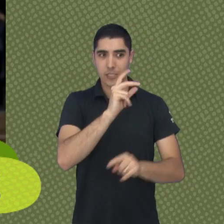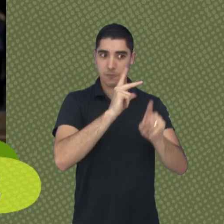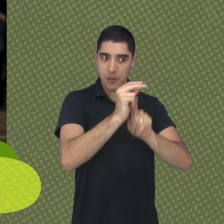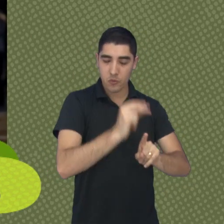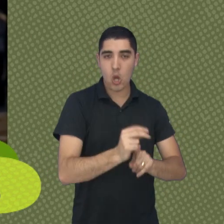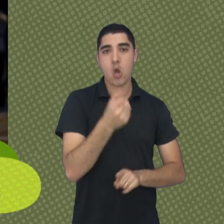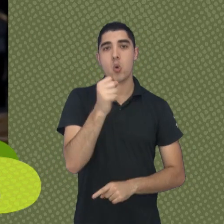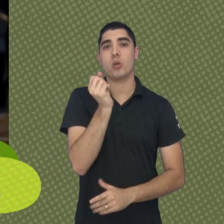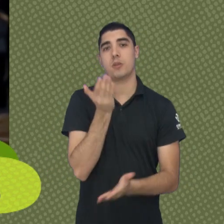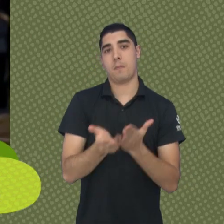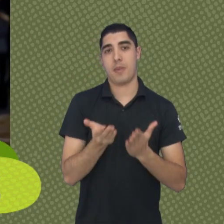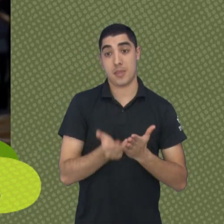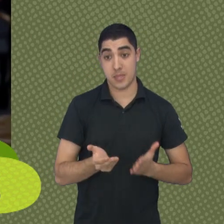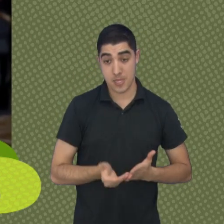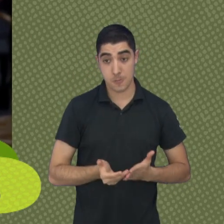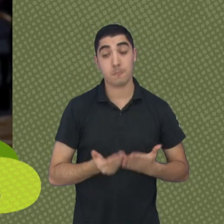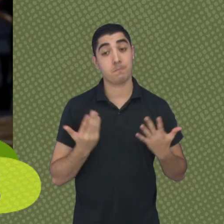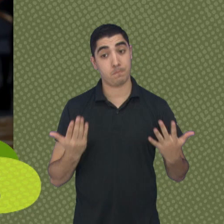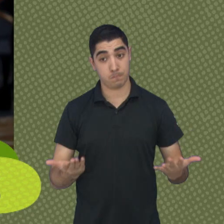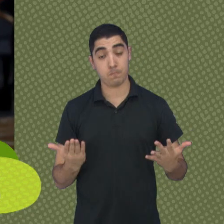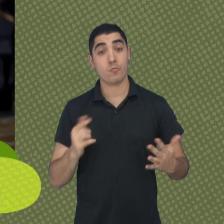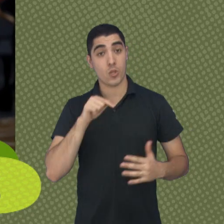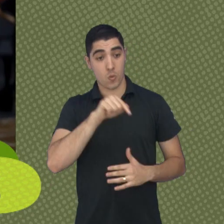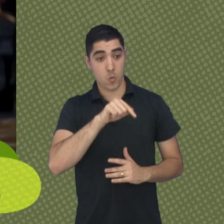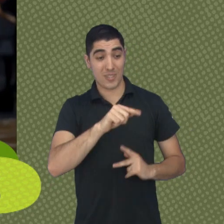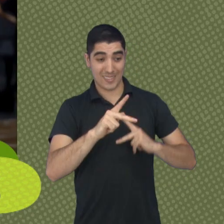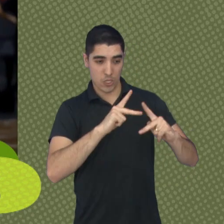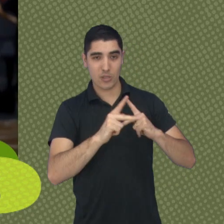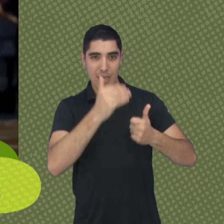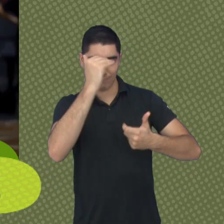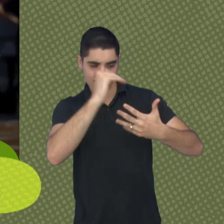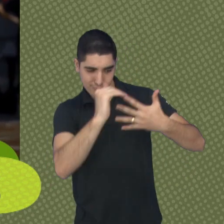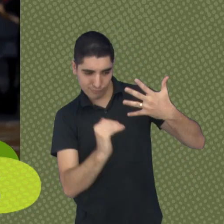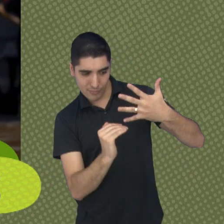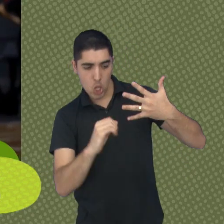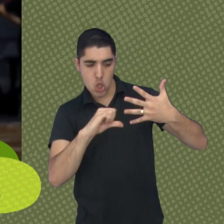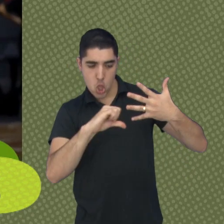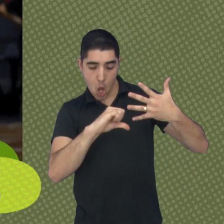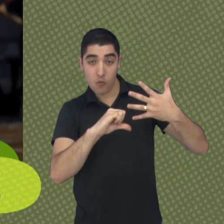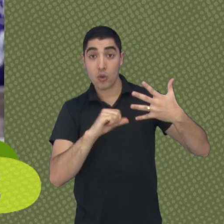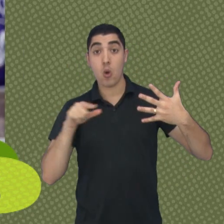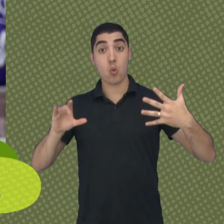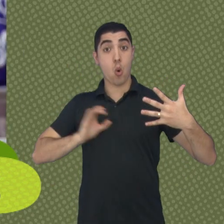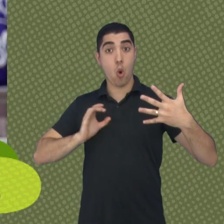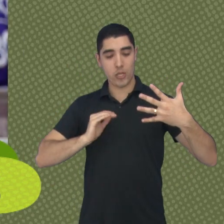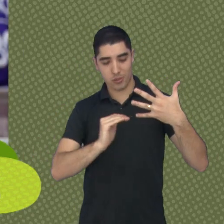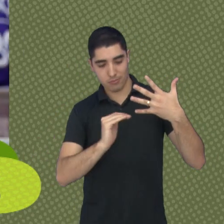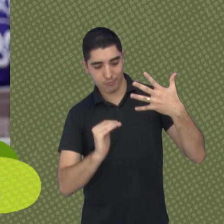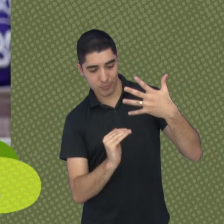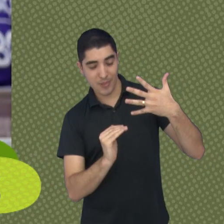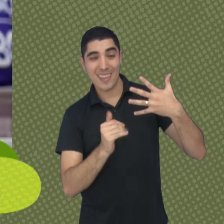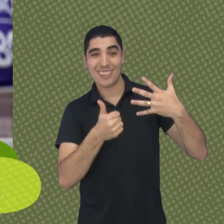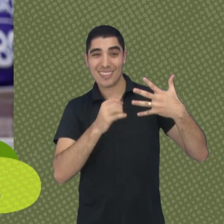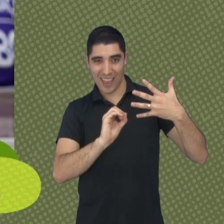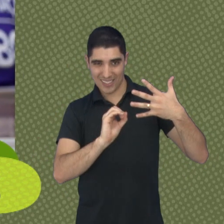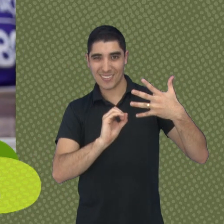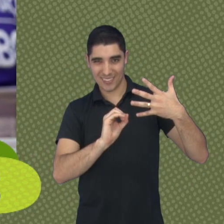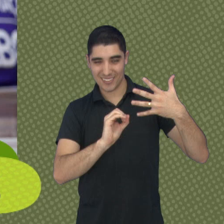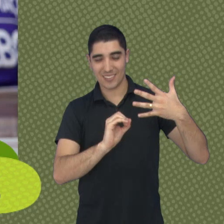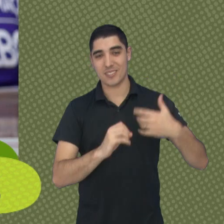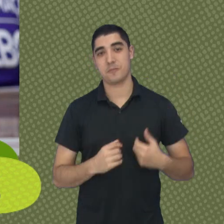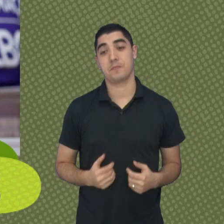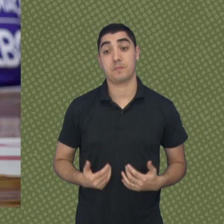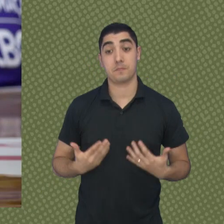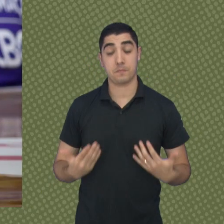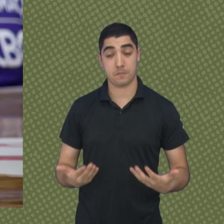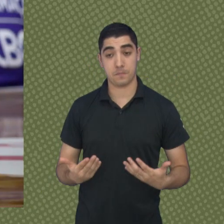confronto direto entre as duas equipes. O São José era 9º, enfrentando o Corinthians, que é o 10º, atual 9º e 10º colocado. Brunão.